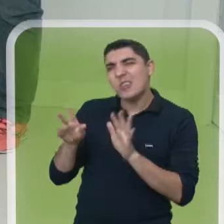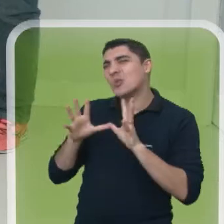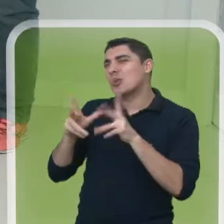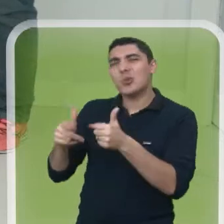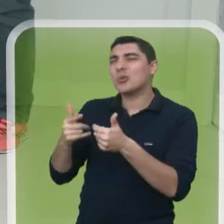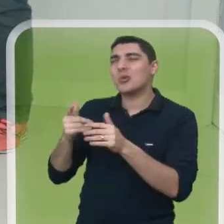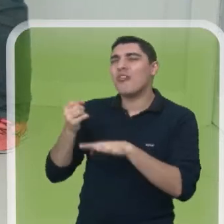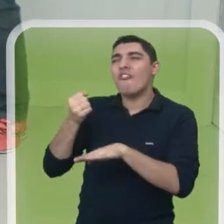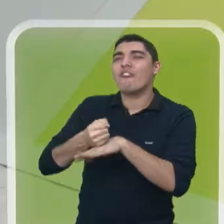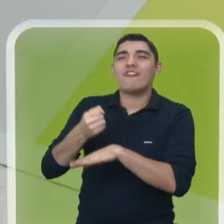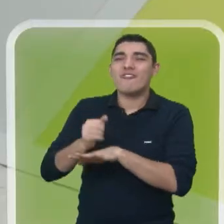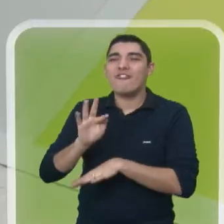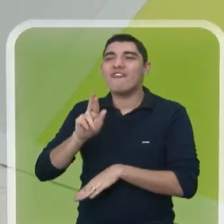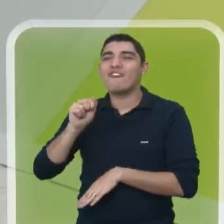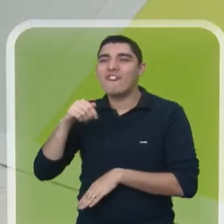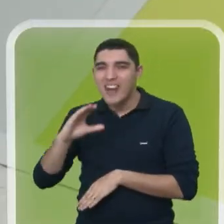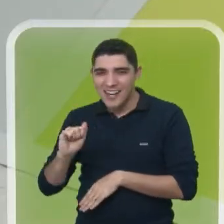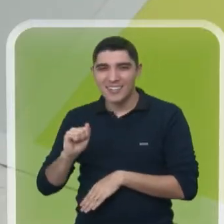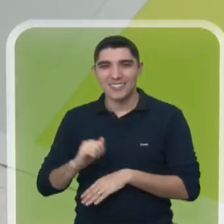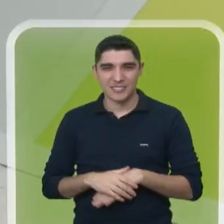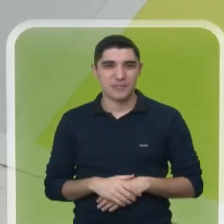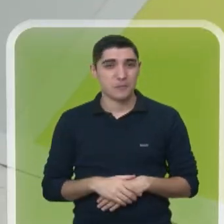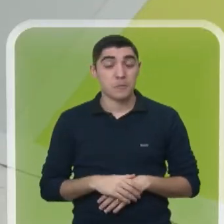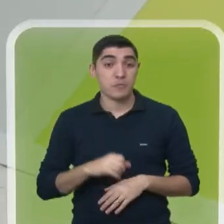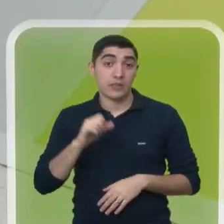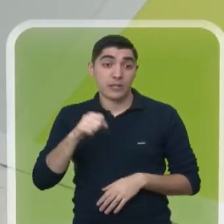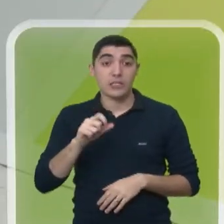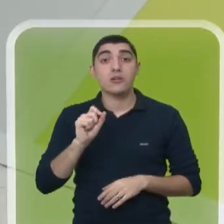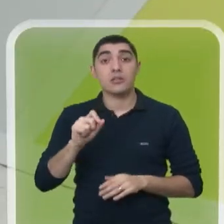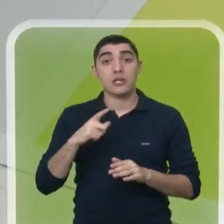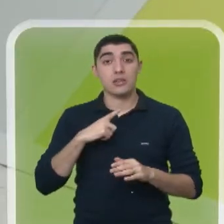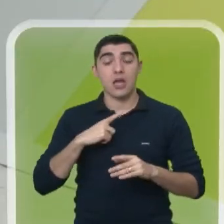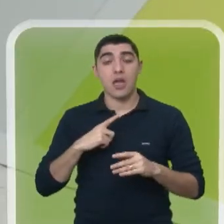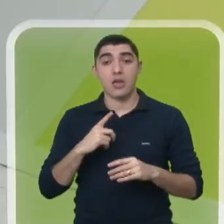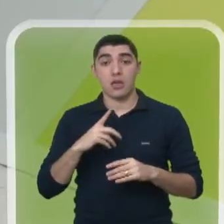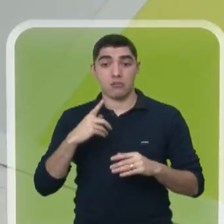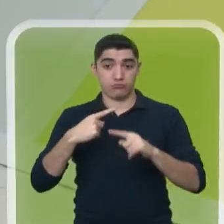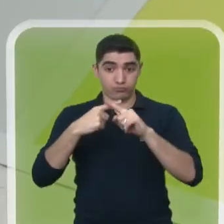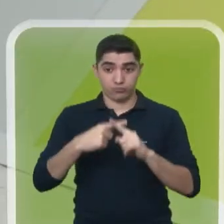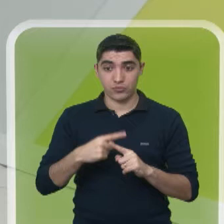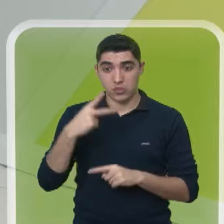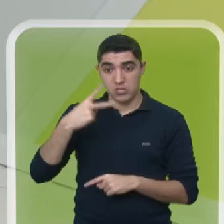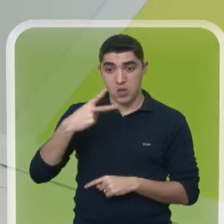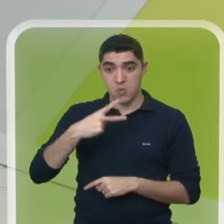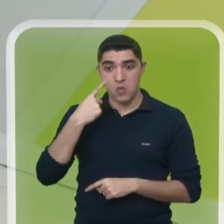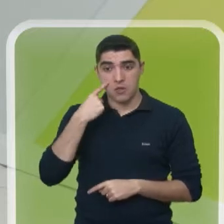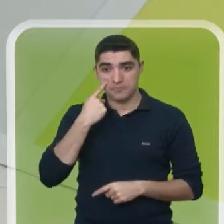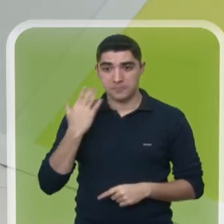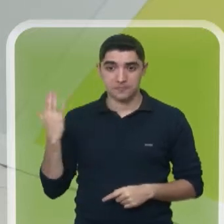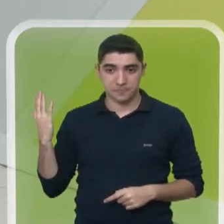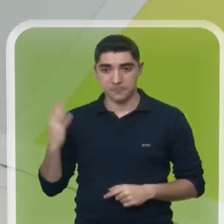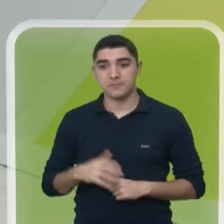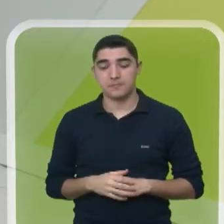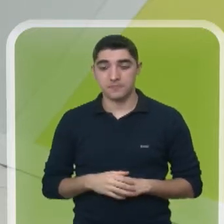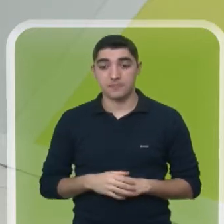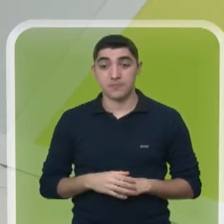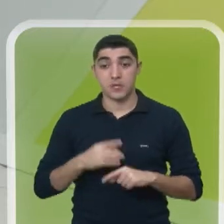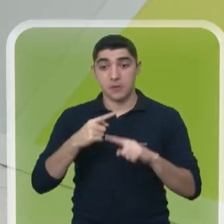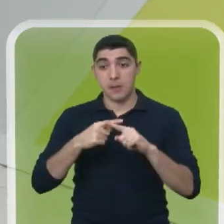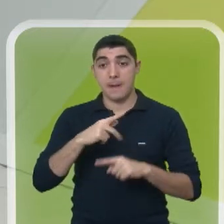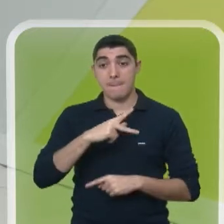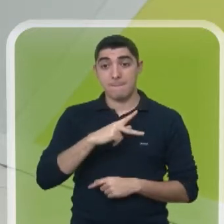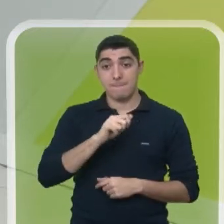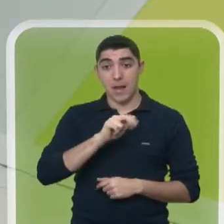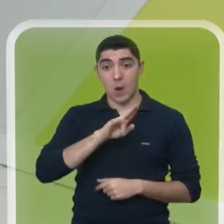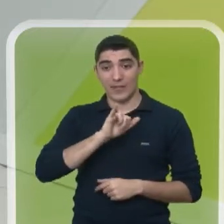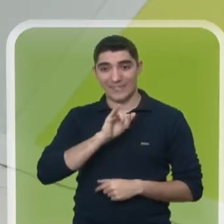Exatamente. Muito bom. Vamos dar uma olhadinha aqui nos jogos, os jogos 2, o segundo jogo. Aí, ó pra você ver como é que foi equilibrado. Paulistano e Corinthians foi